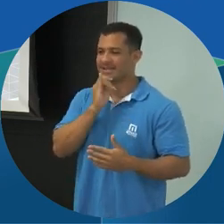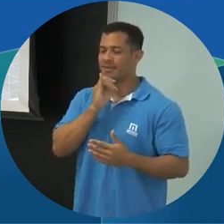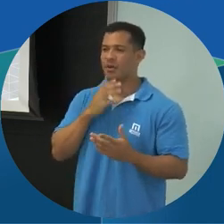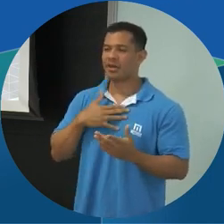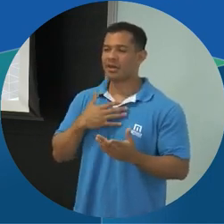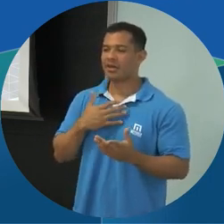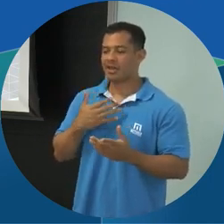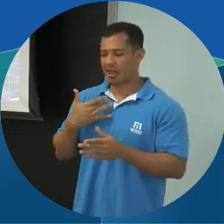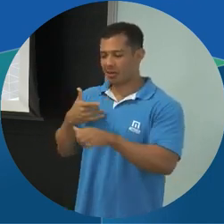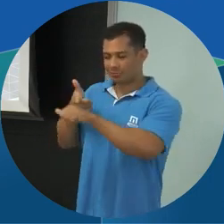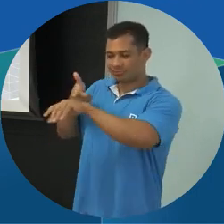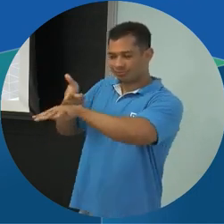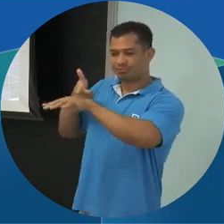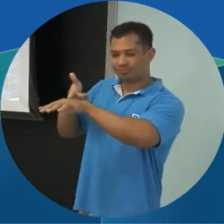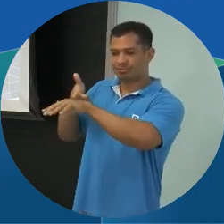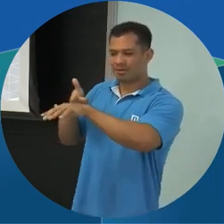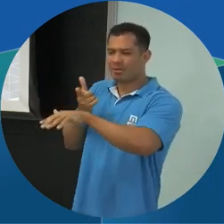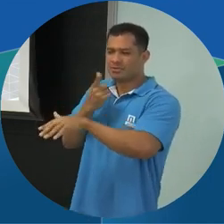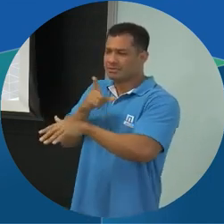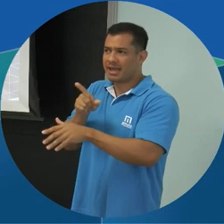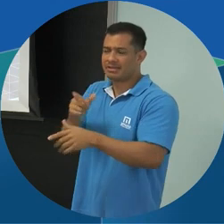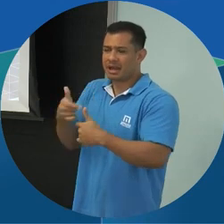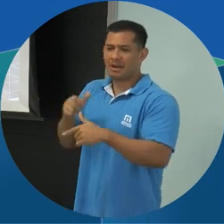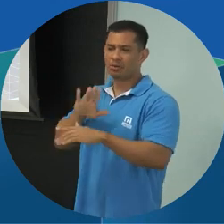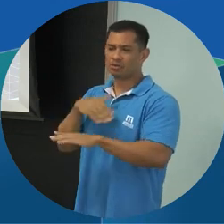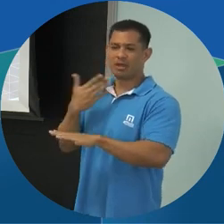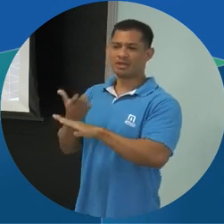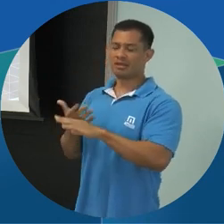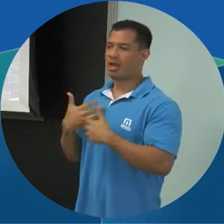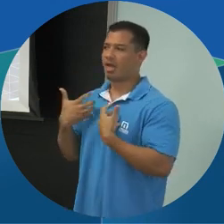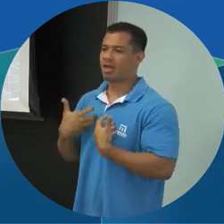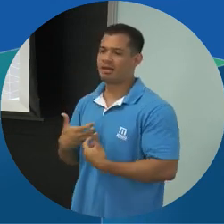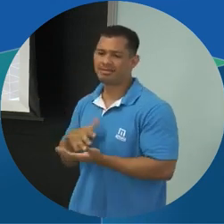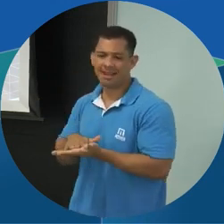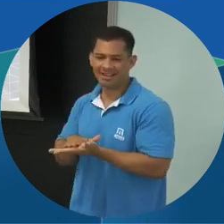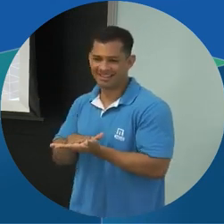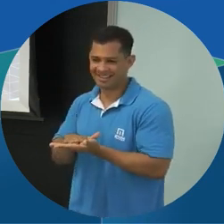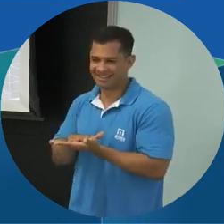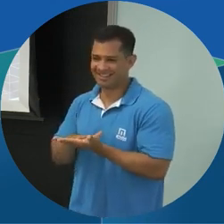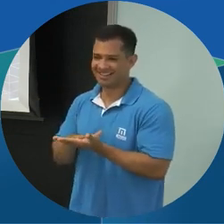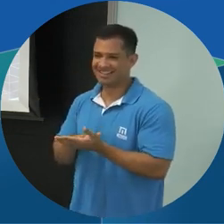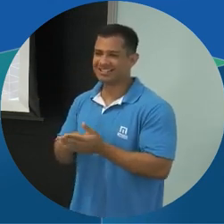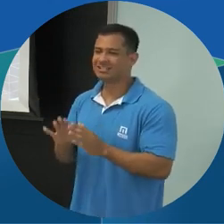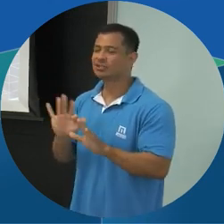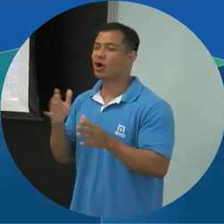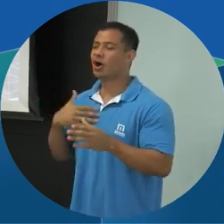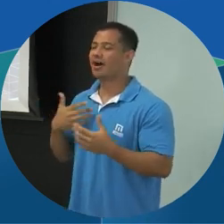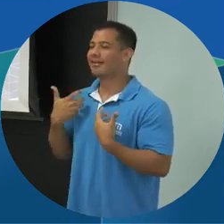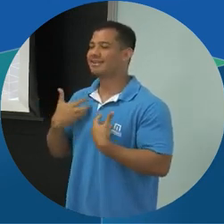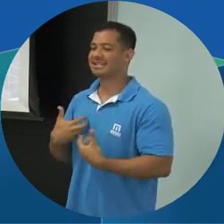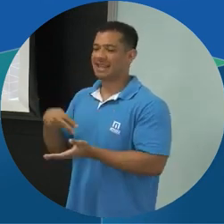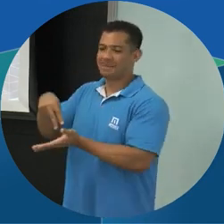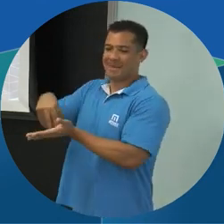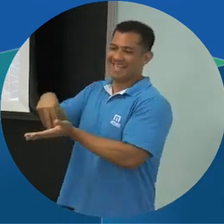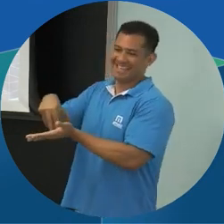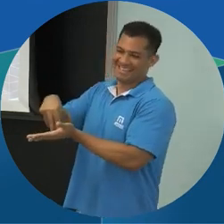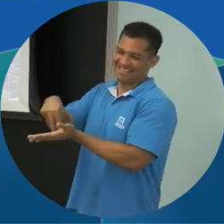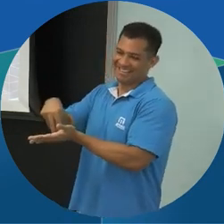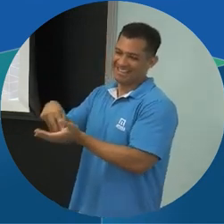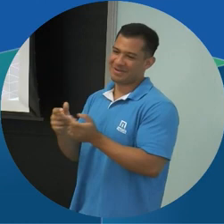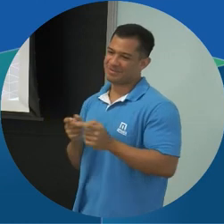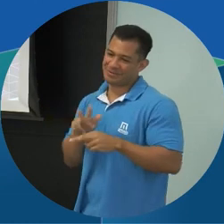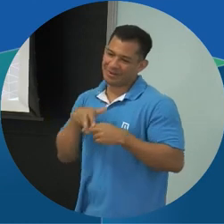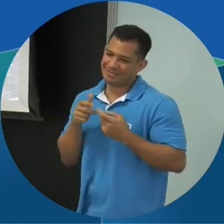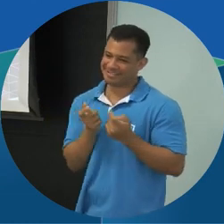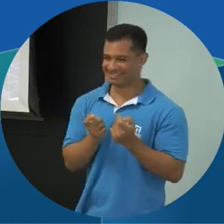equipamento, sem ter nenhum tipo de fadiga muscular. Mas que ele vai falar, assim, eu estou cansado de ficar de pé, né? Mas assim,